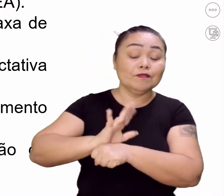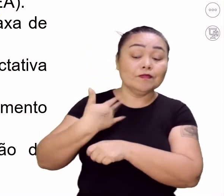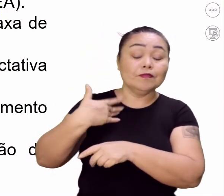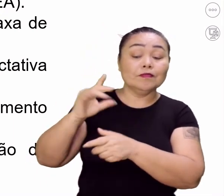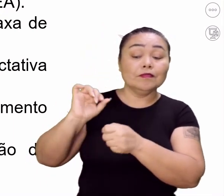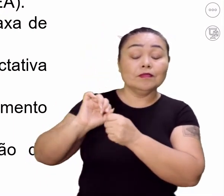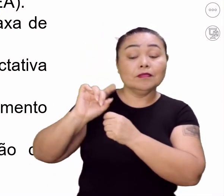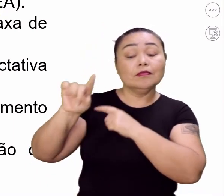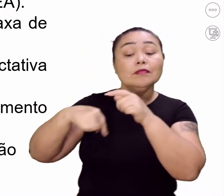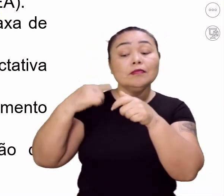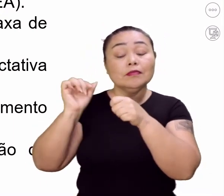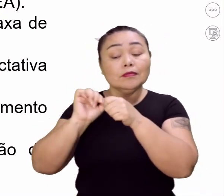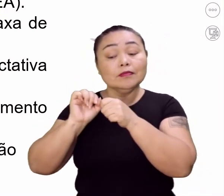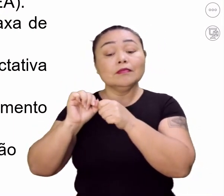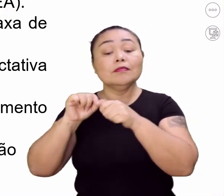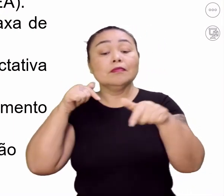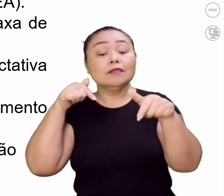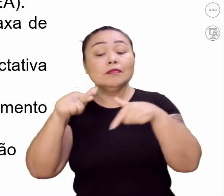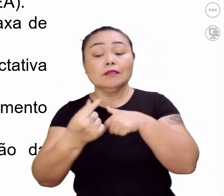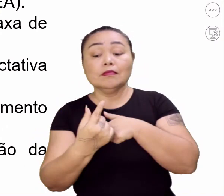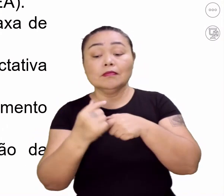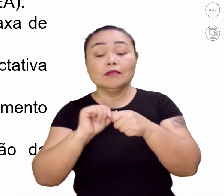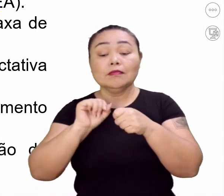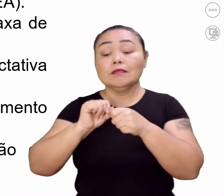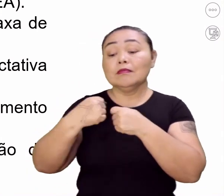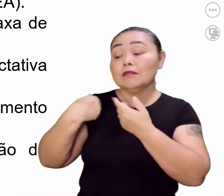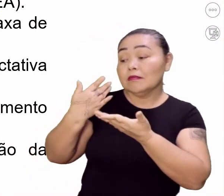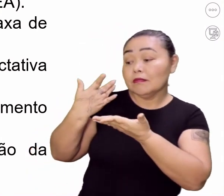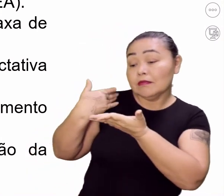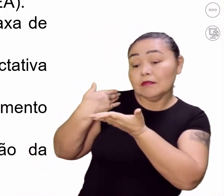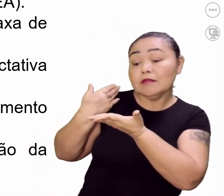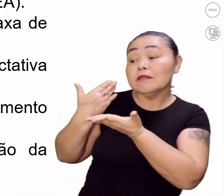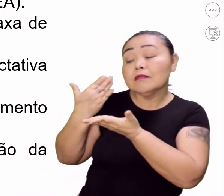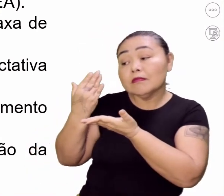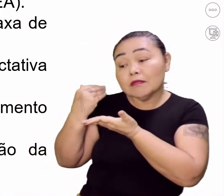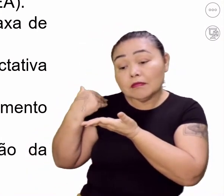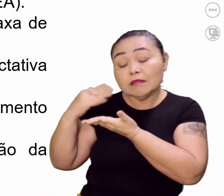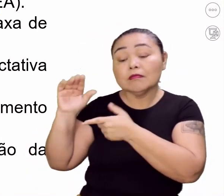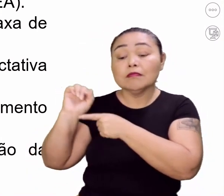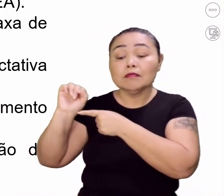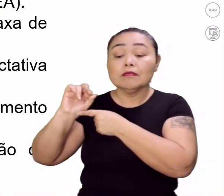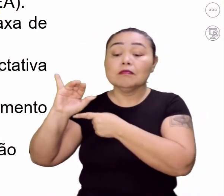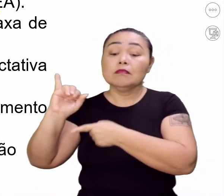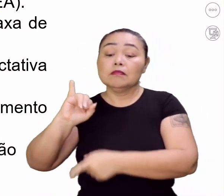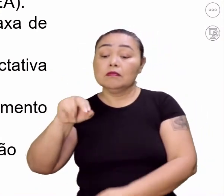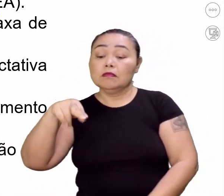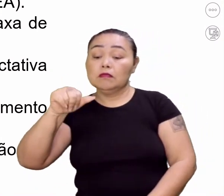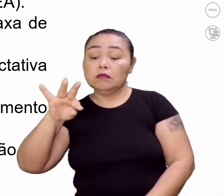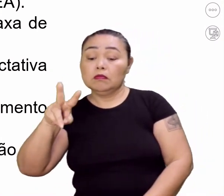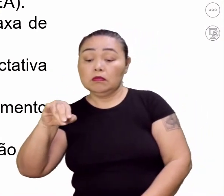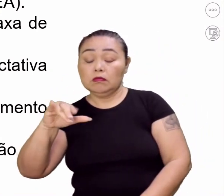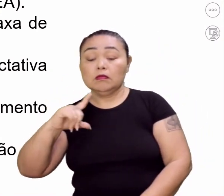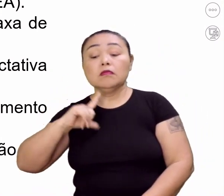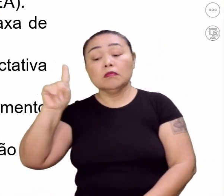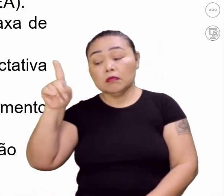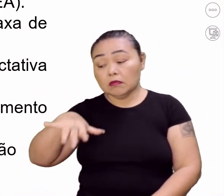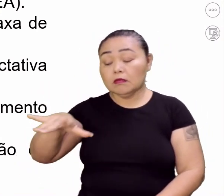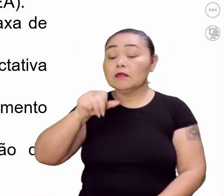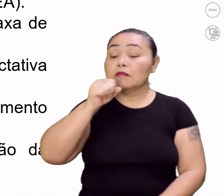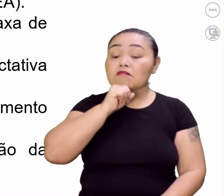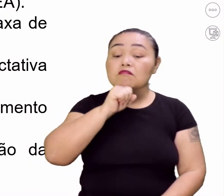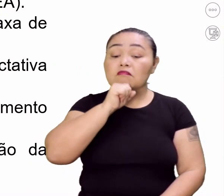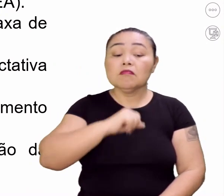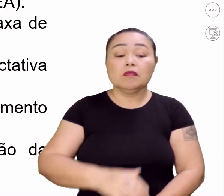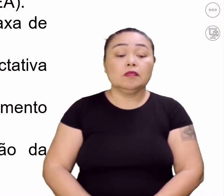tem essa população economicamente ativa que banca o salário dos inativos. Exato. Que são os idosos. Muito